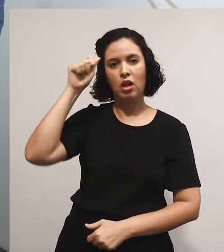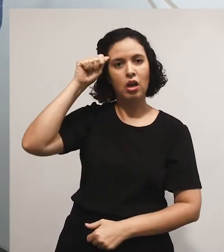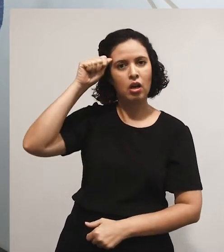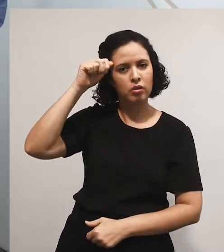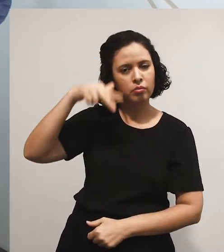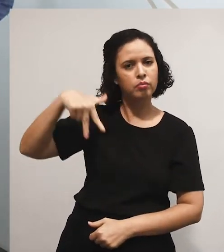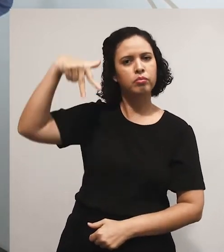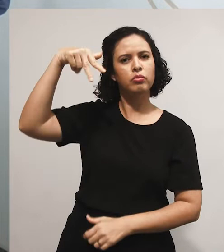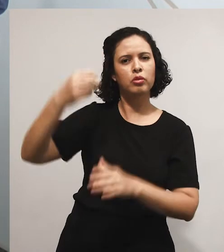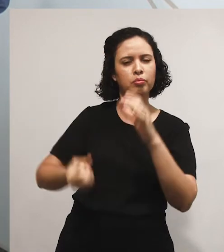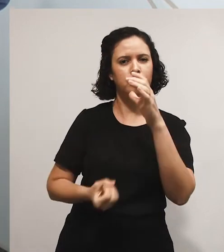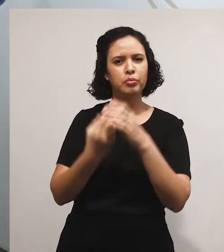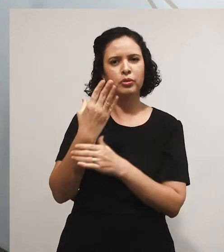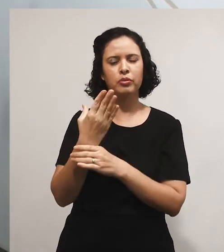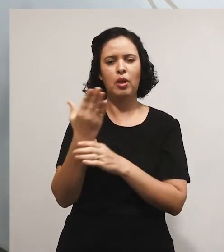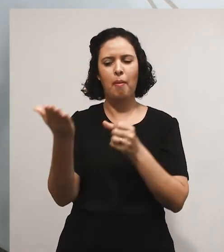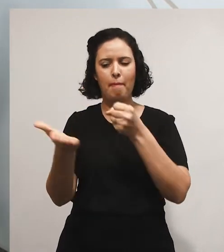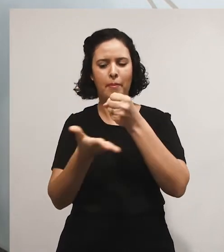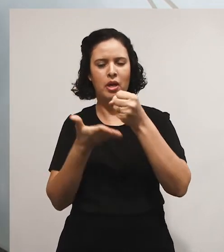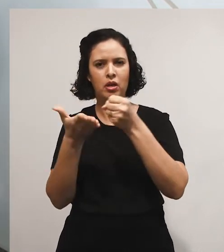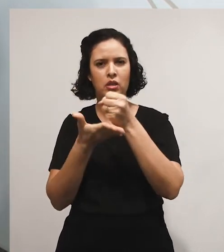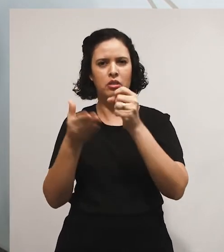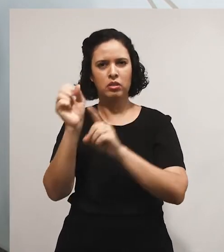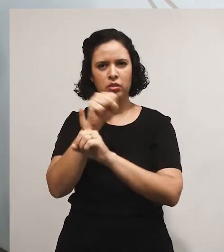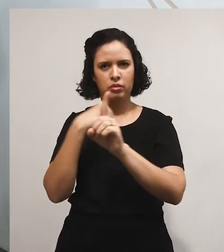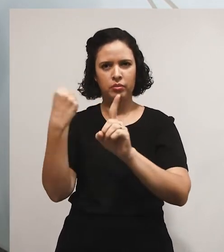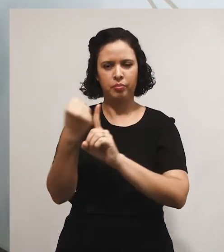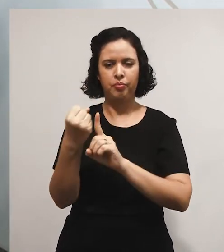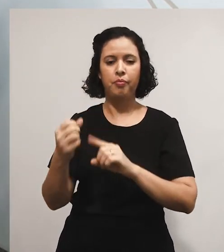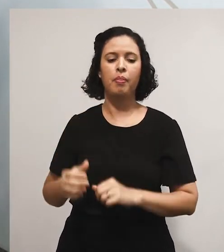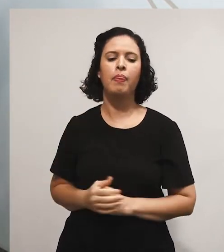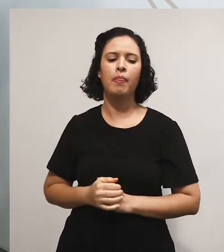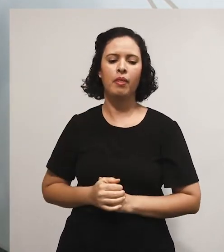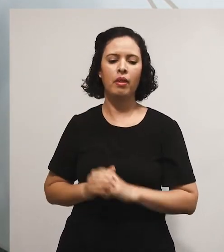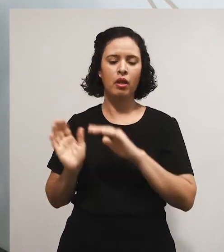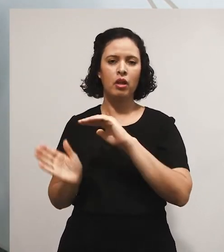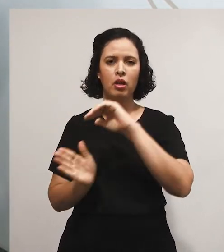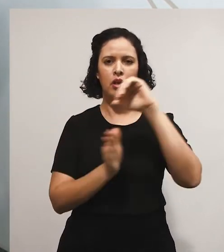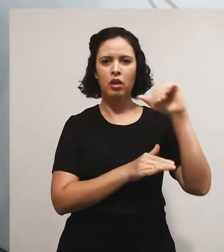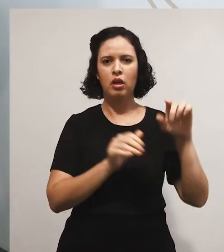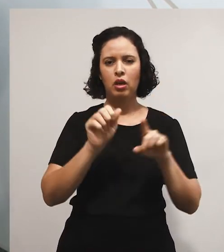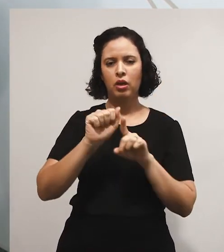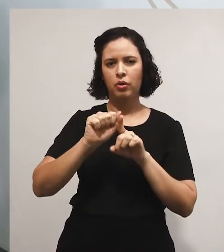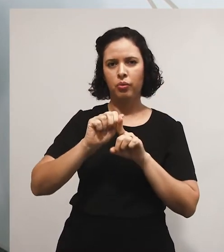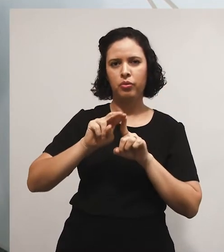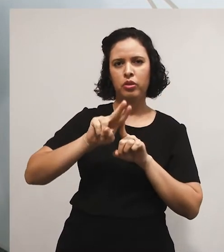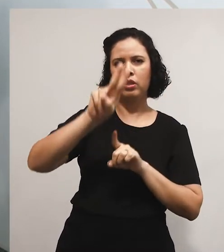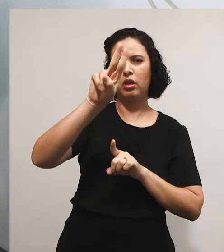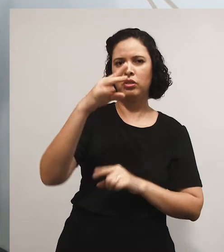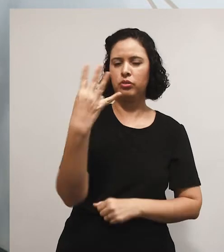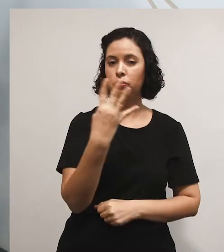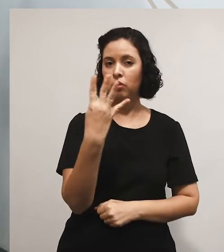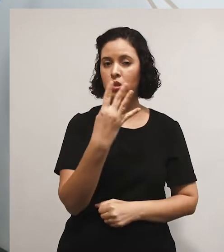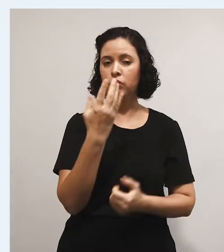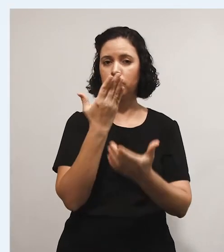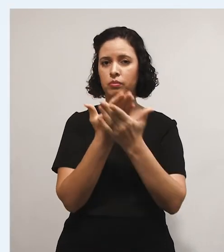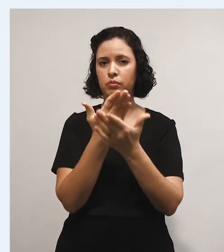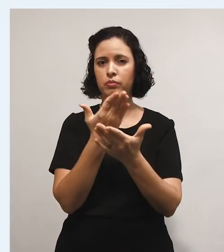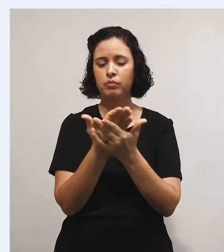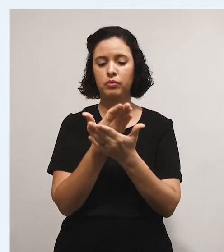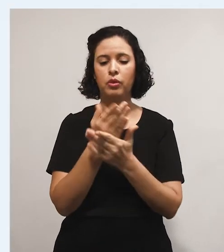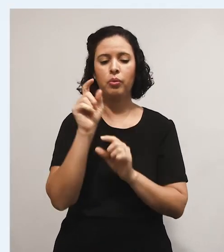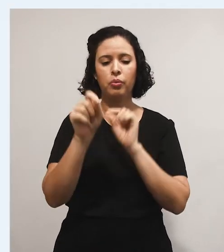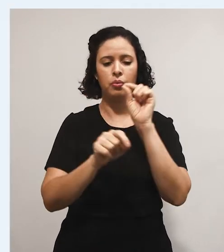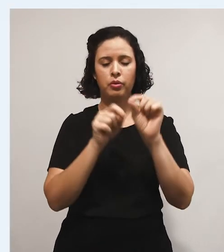da sociologia. Passando adiante, na unidade 4, nós vamos trabalhar, né,